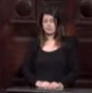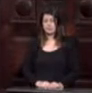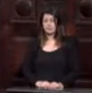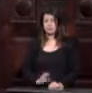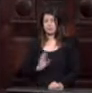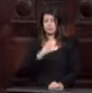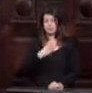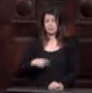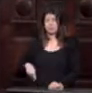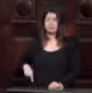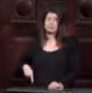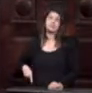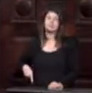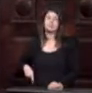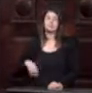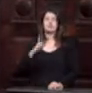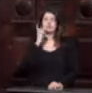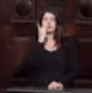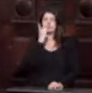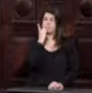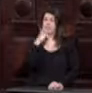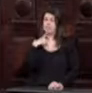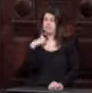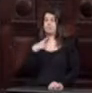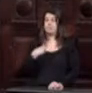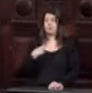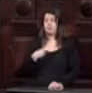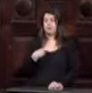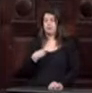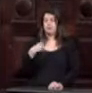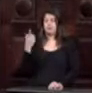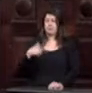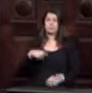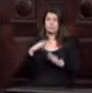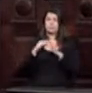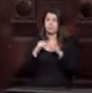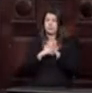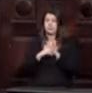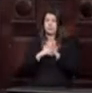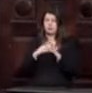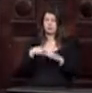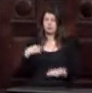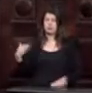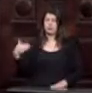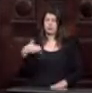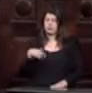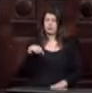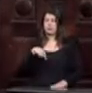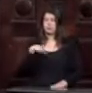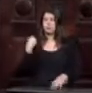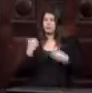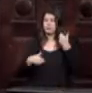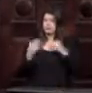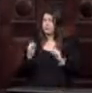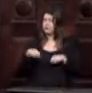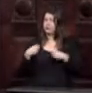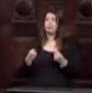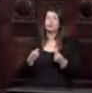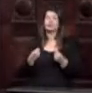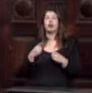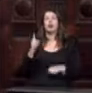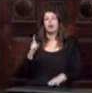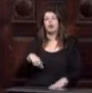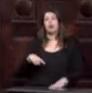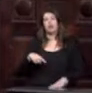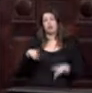Senhor presidente, deputados e deputadas, a segunda emenda que eu venho aqui defender, ela diz respeito